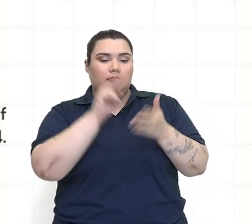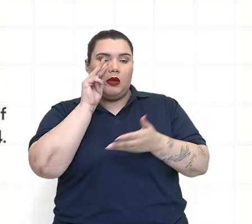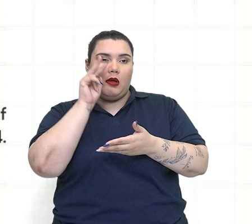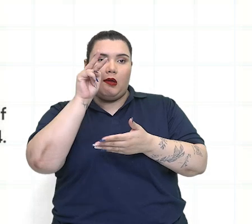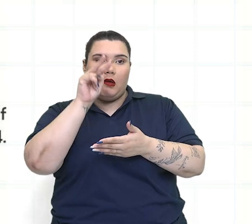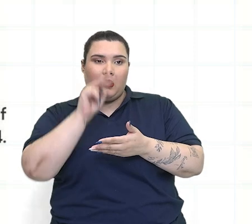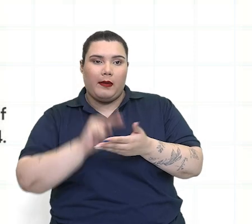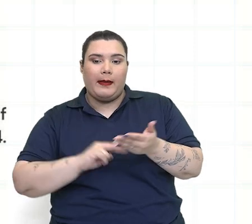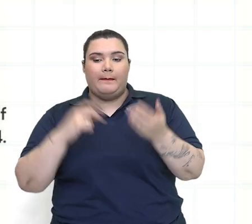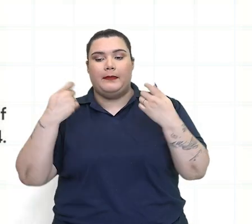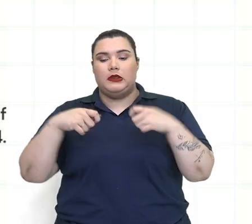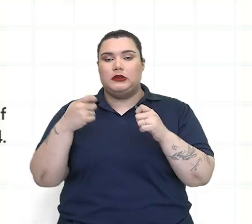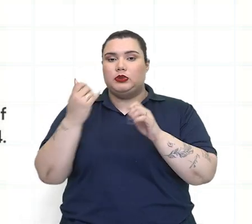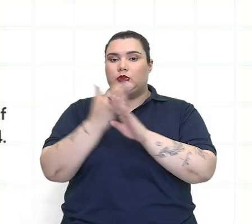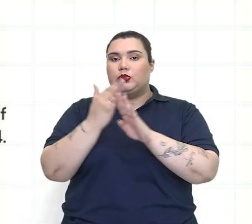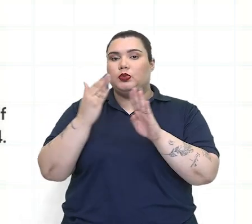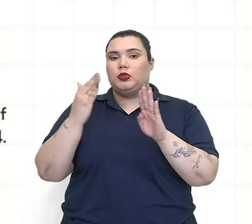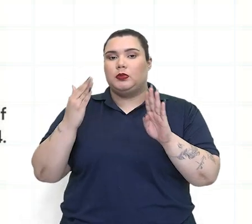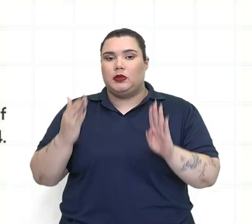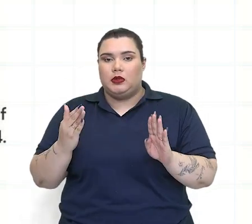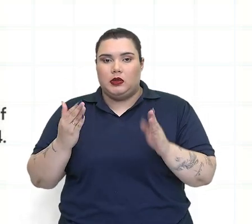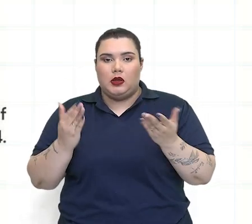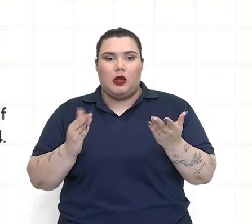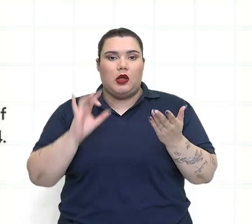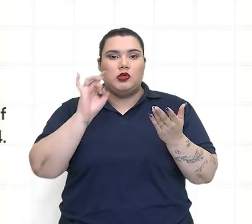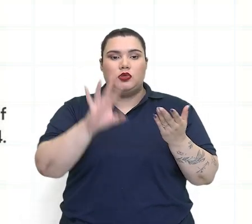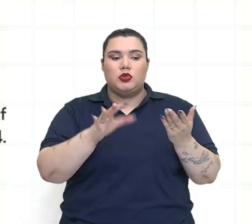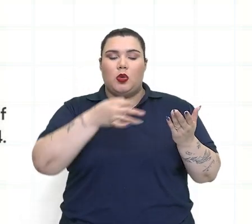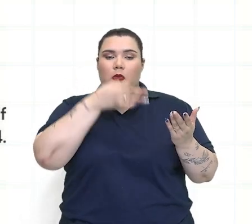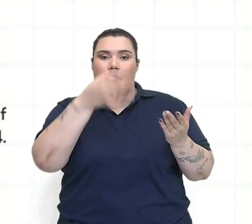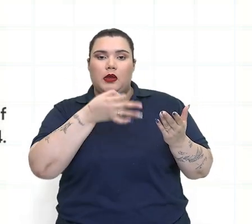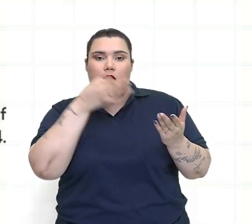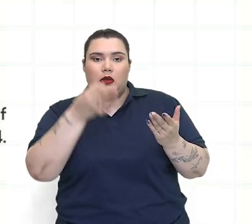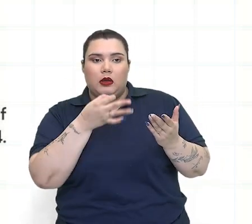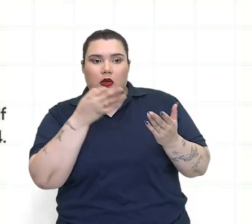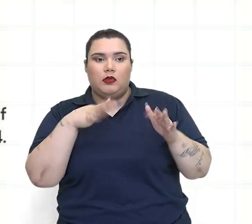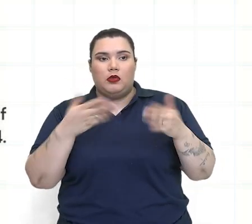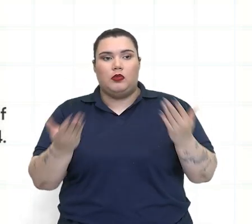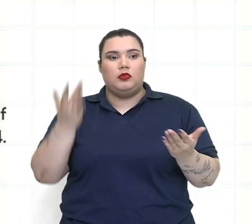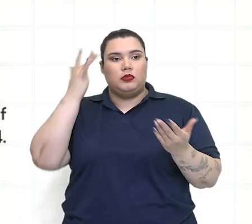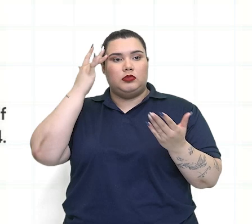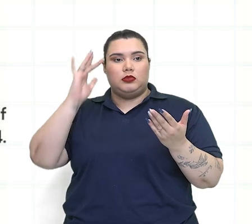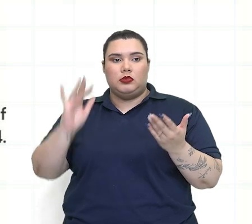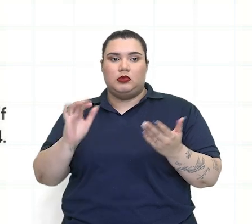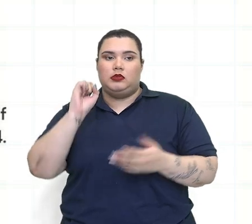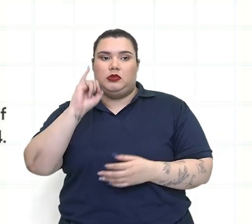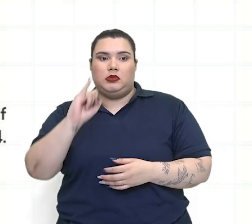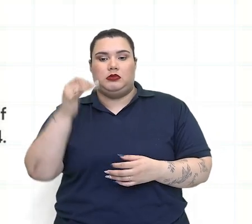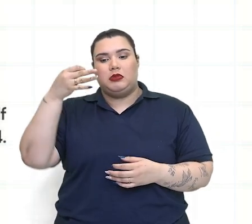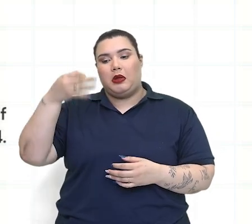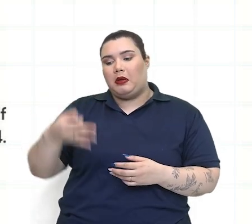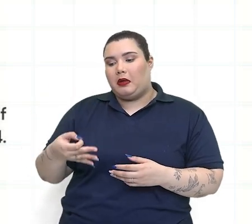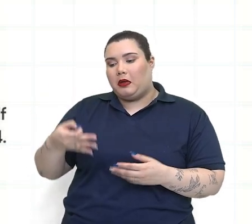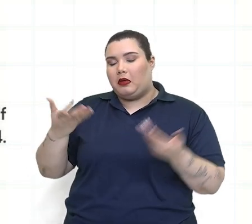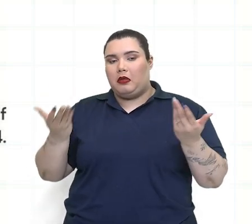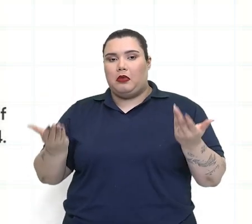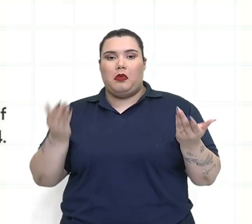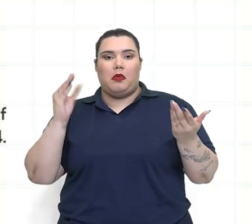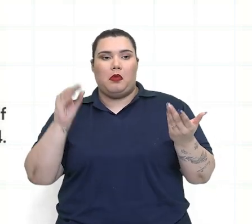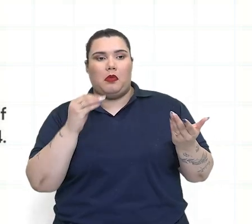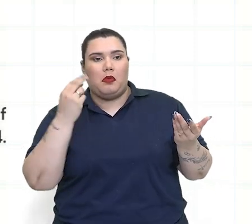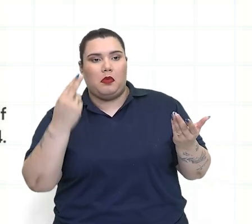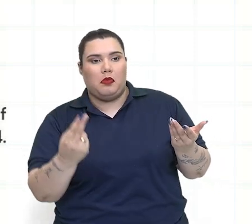tem que identificar. E aqui só é uma opinião, né? Então não sei se isso é certo,